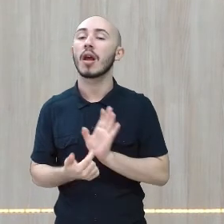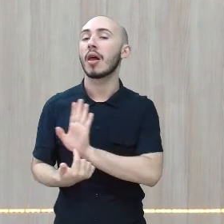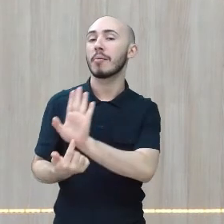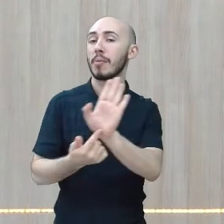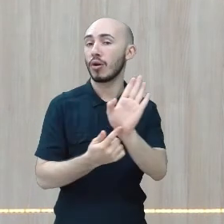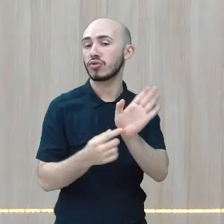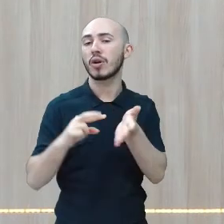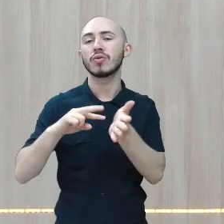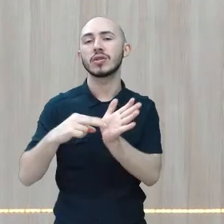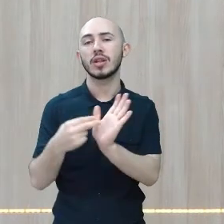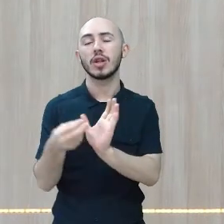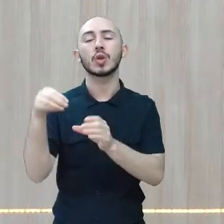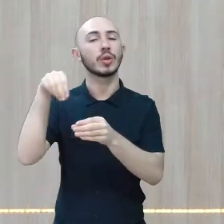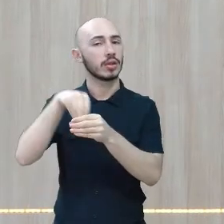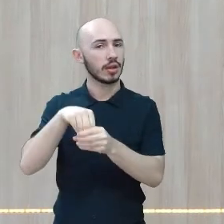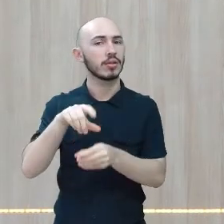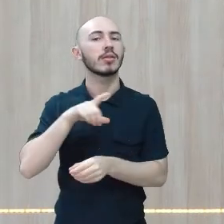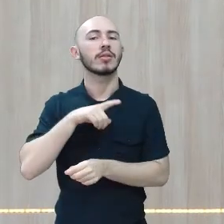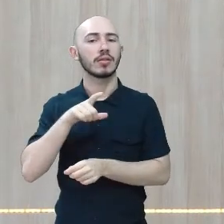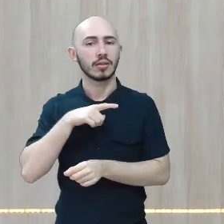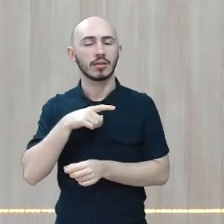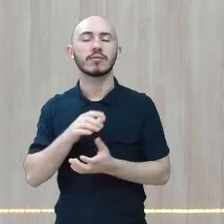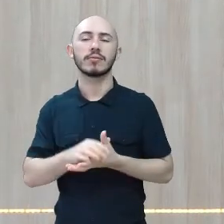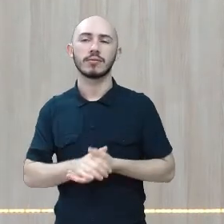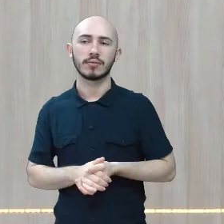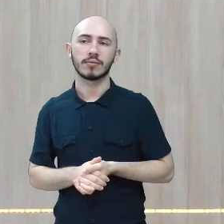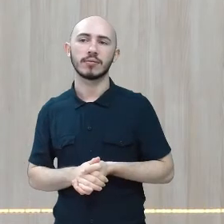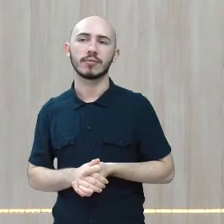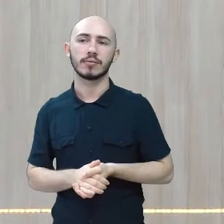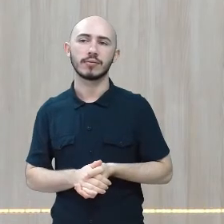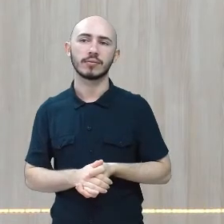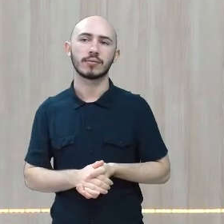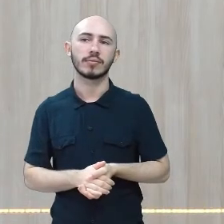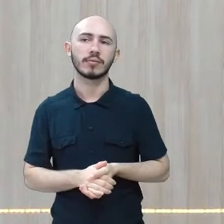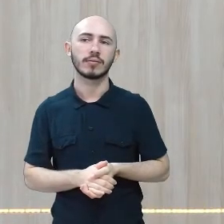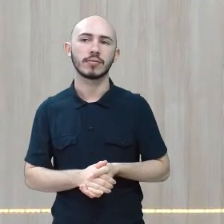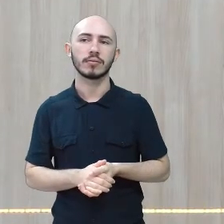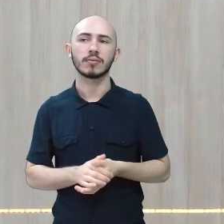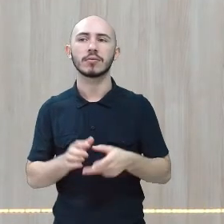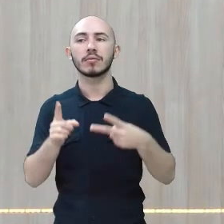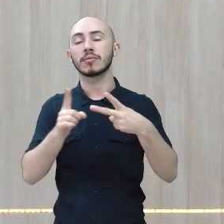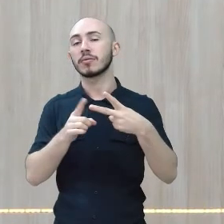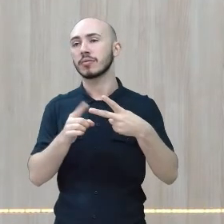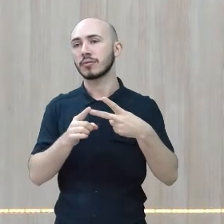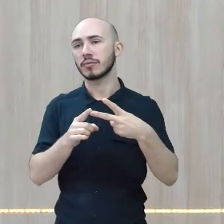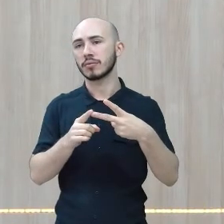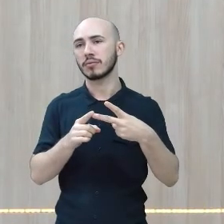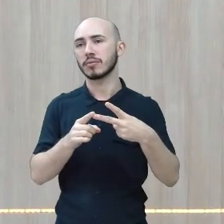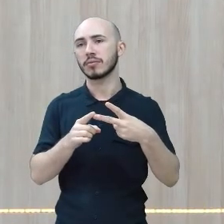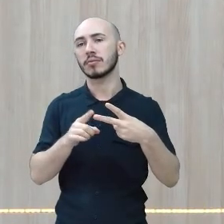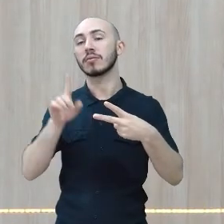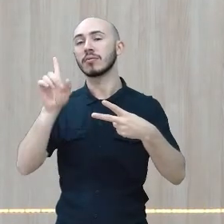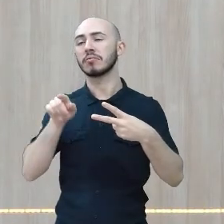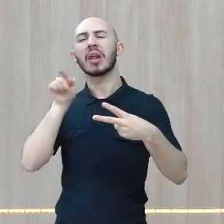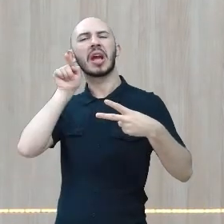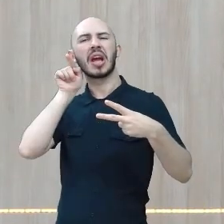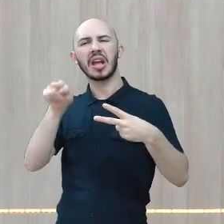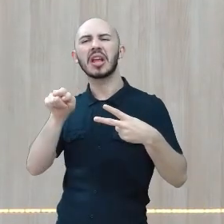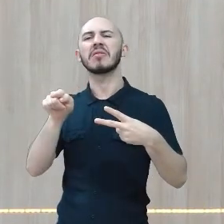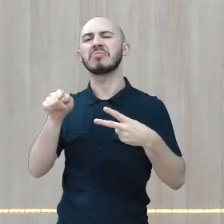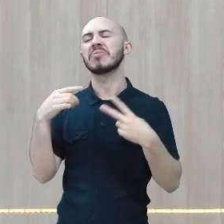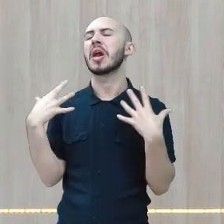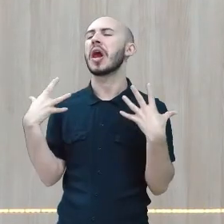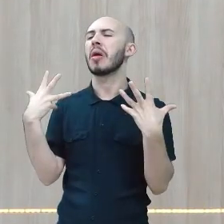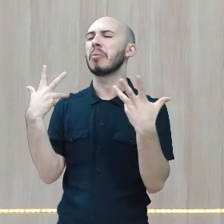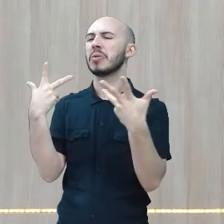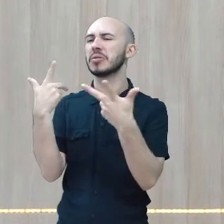aquele sentido implícito, subentendido. Ele é bonito como um deus grego.